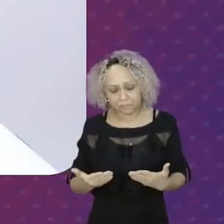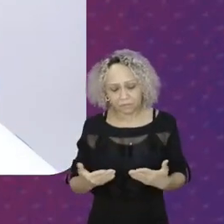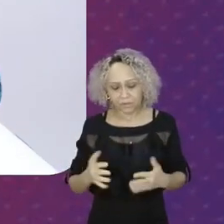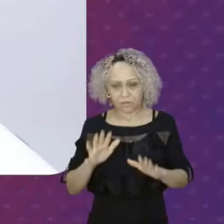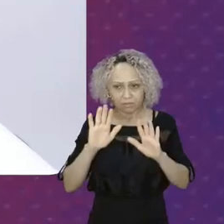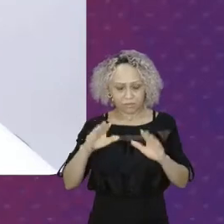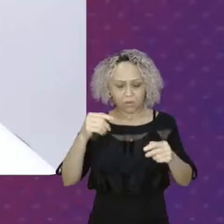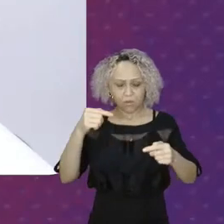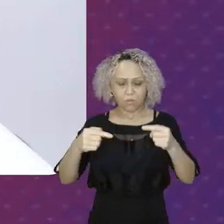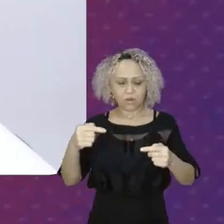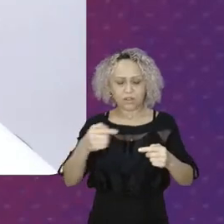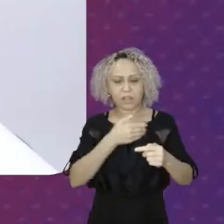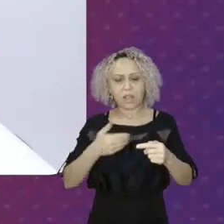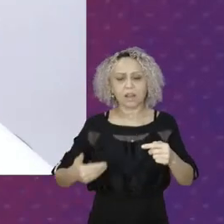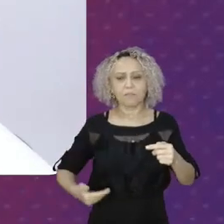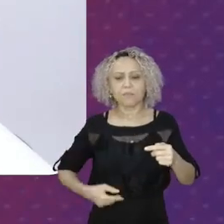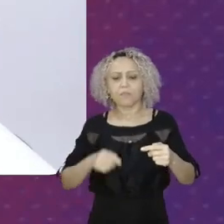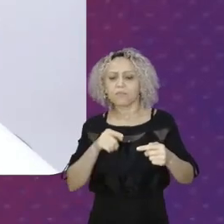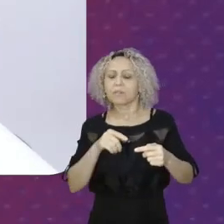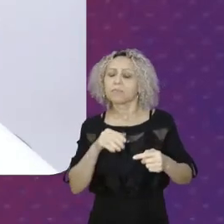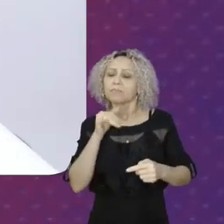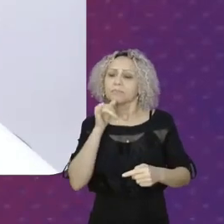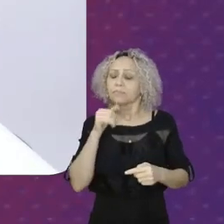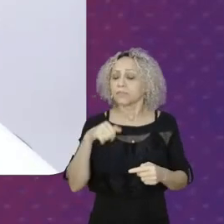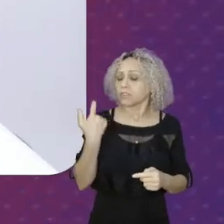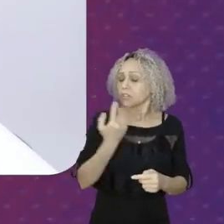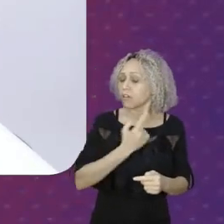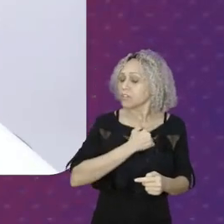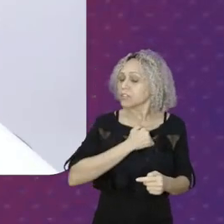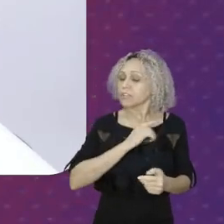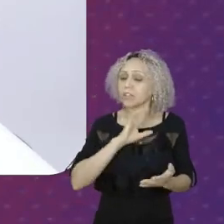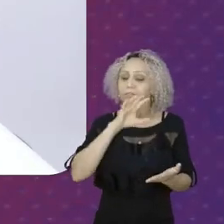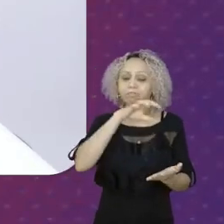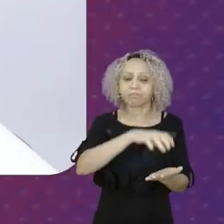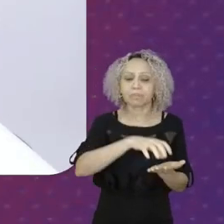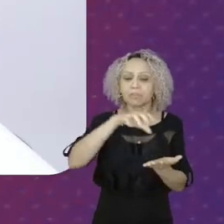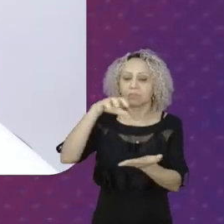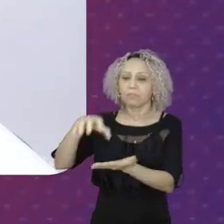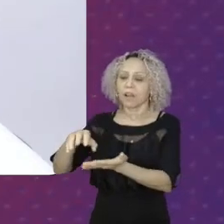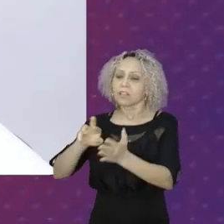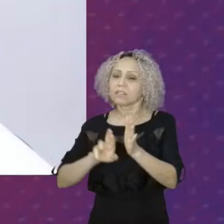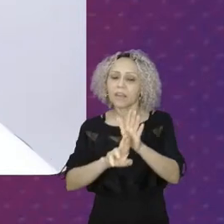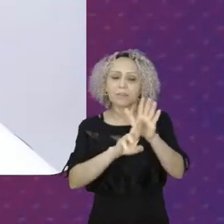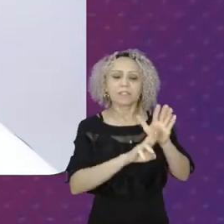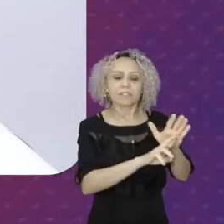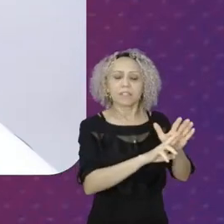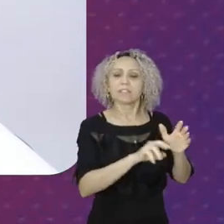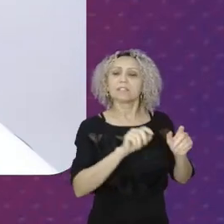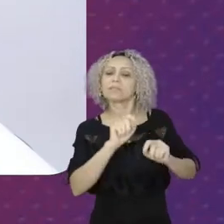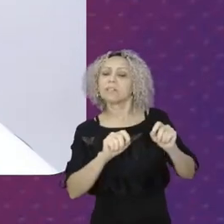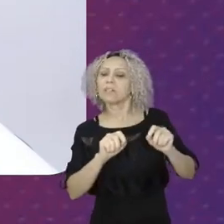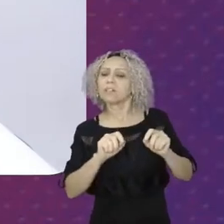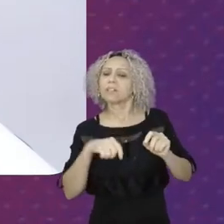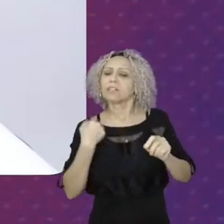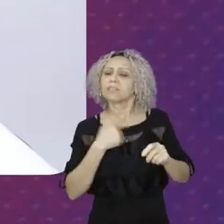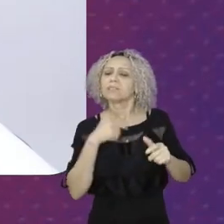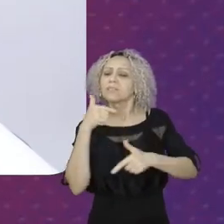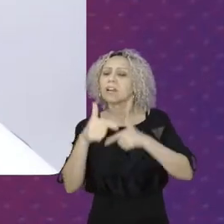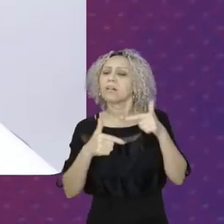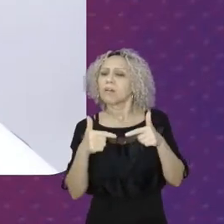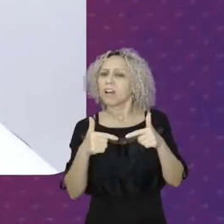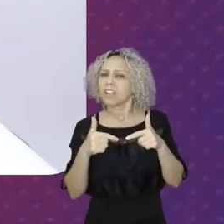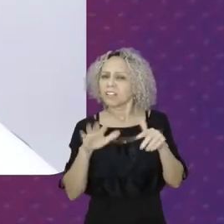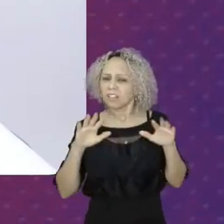estamos nos espaços de representação, nos espaços de ação, quando a gente não atua para